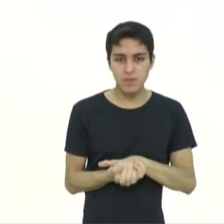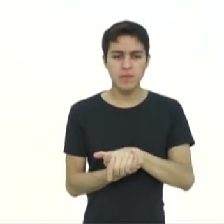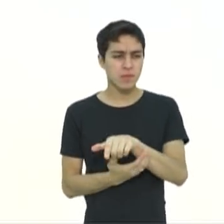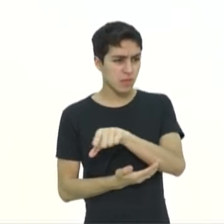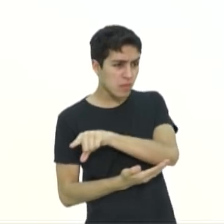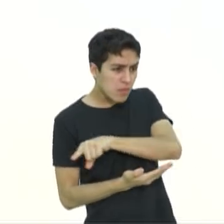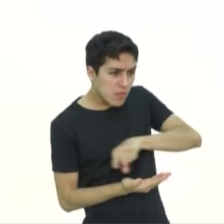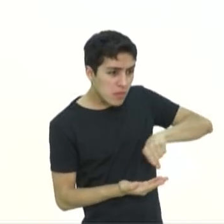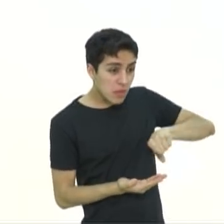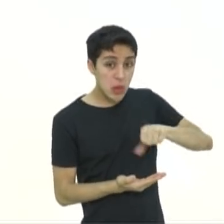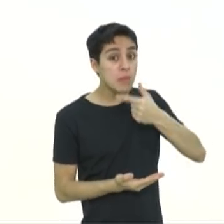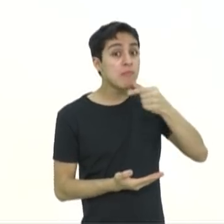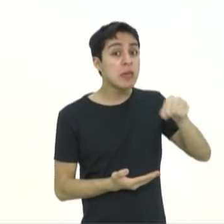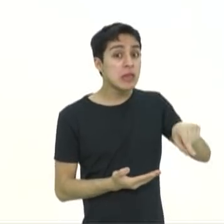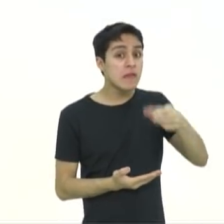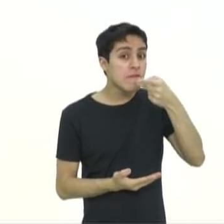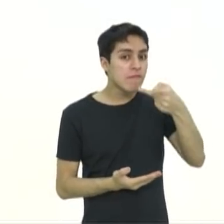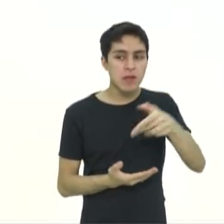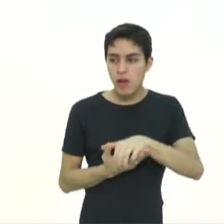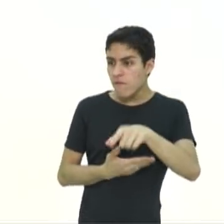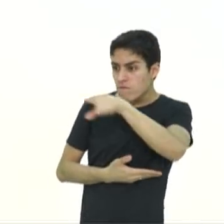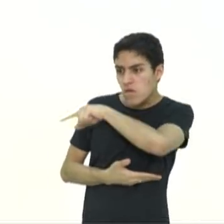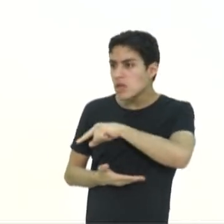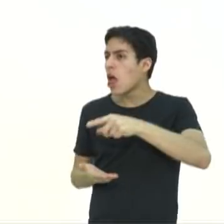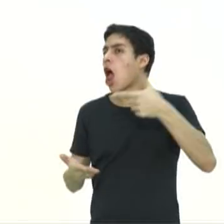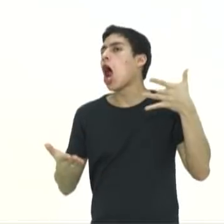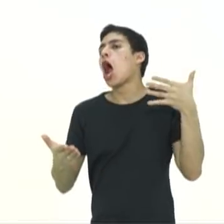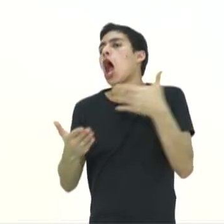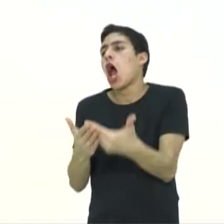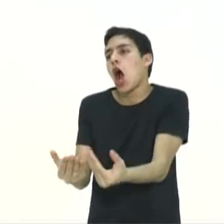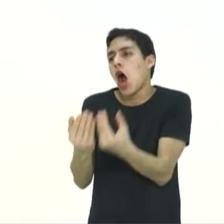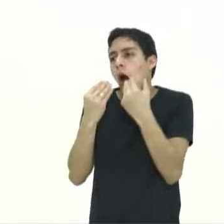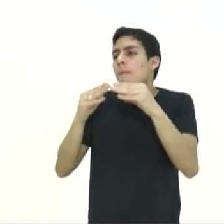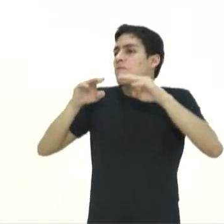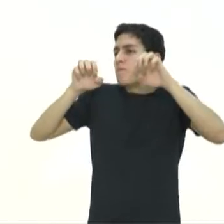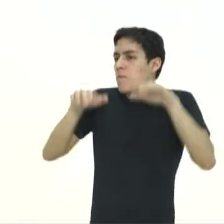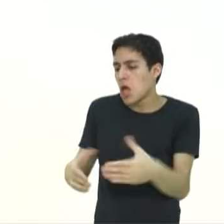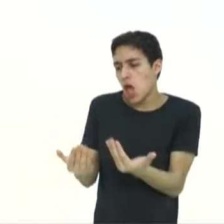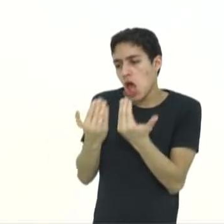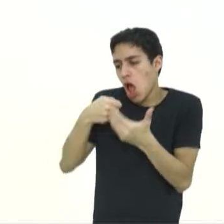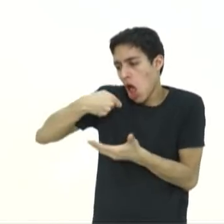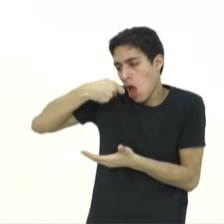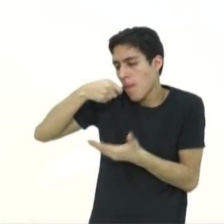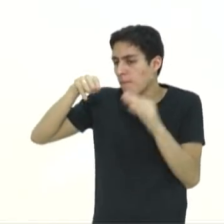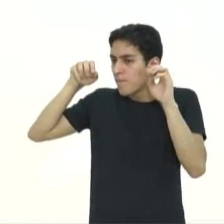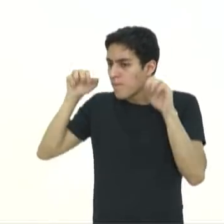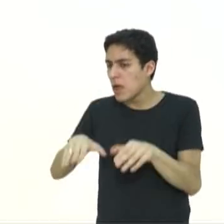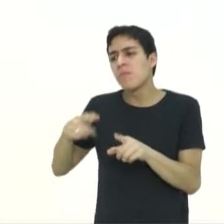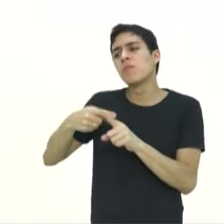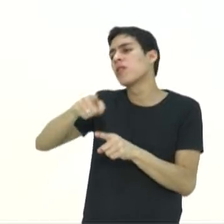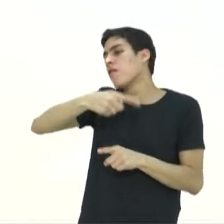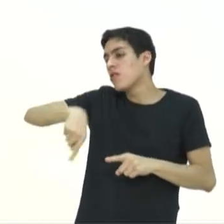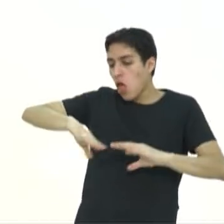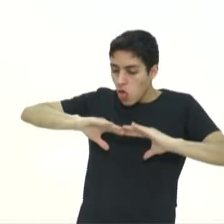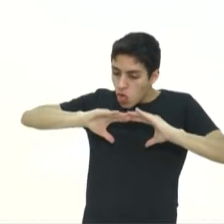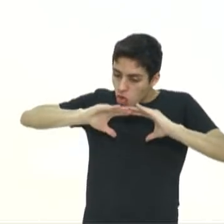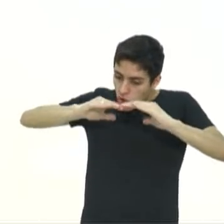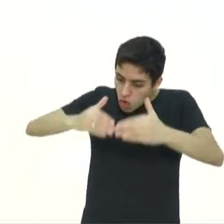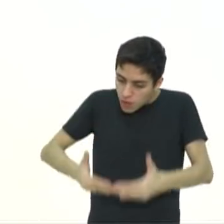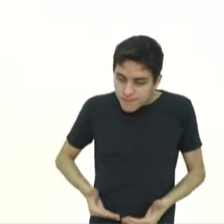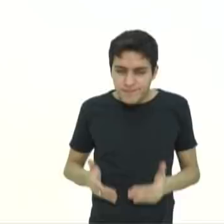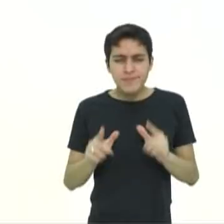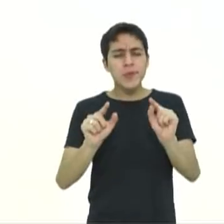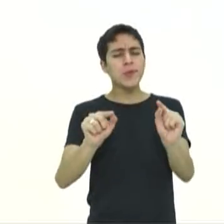tão bem, como é que acabaram barrigudos assim? Com base no contexto, o que fica subentendido em relação aos hábitos